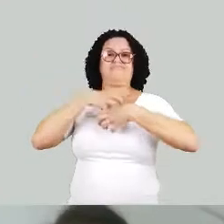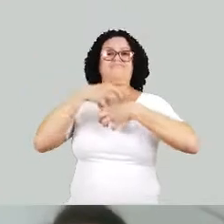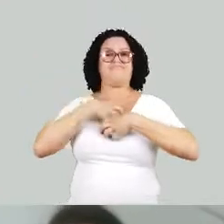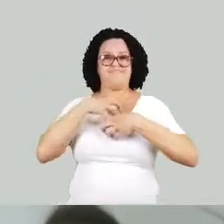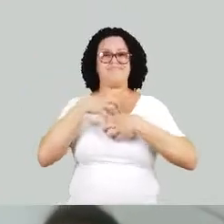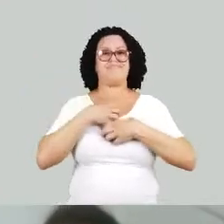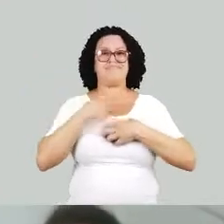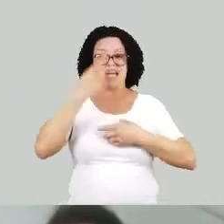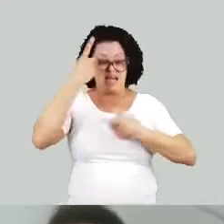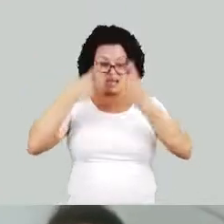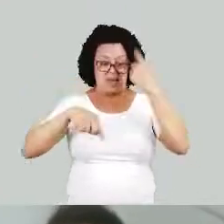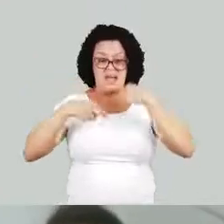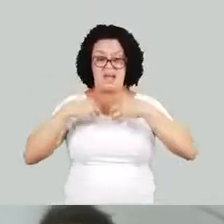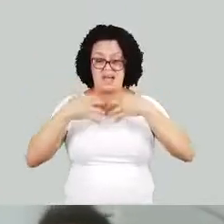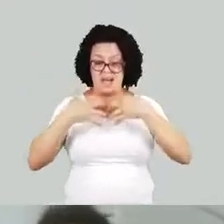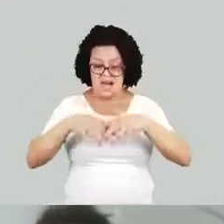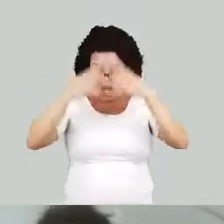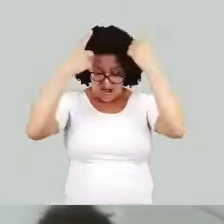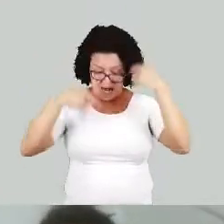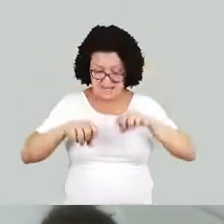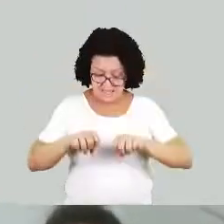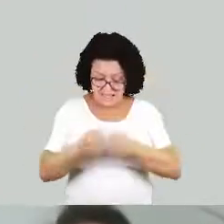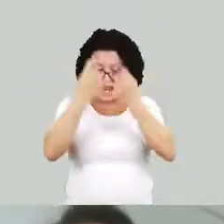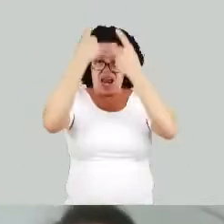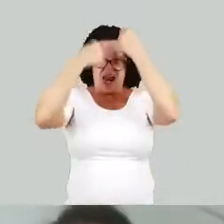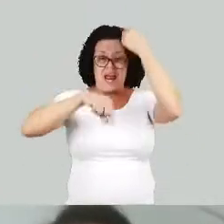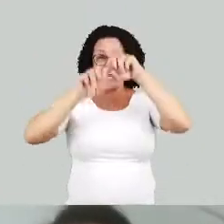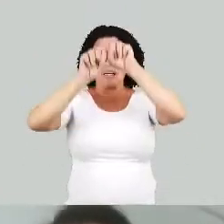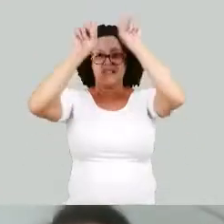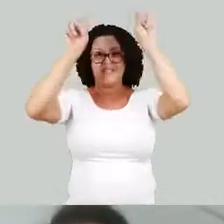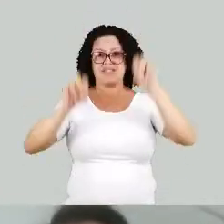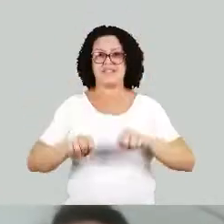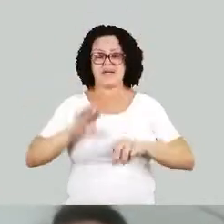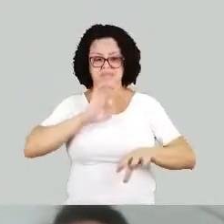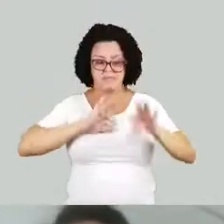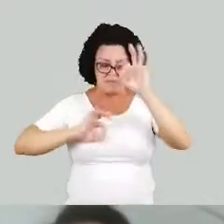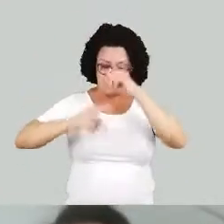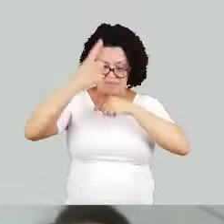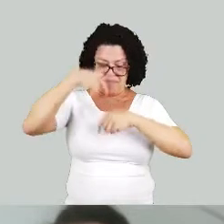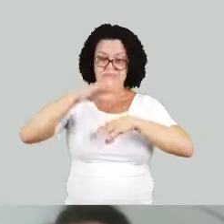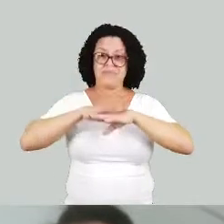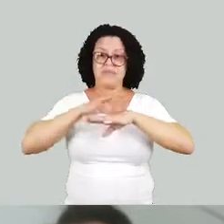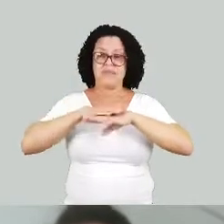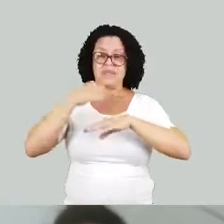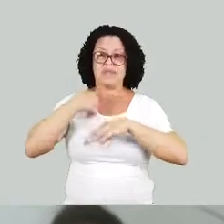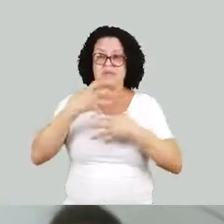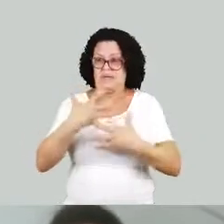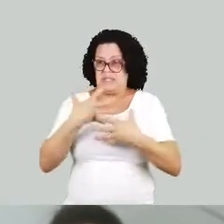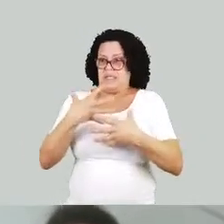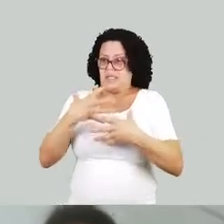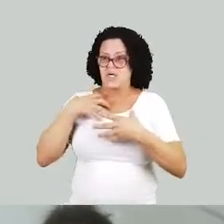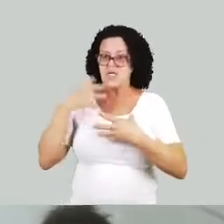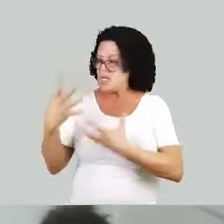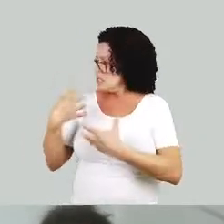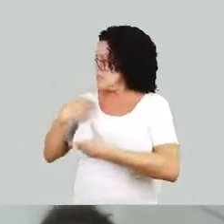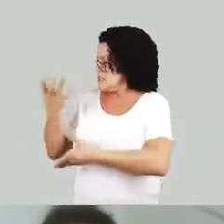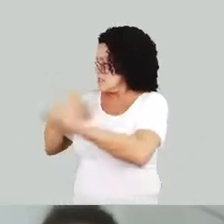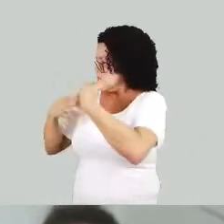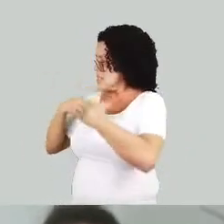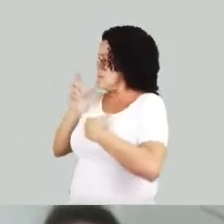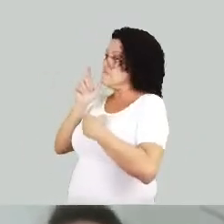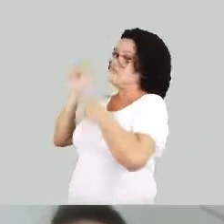Isso é um mecanismo de autoagressão. Isso é um mecanismo de autoobsessão. E a gente transfere